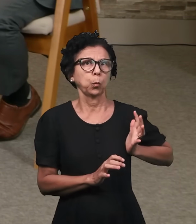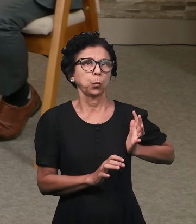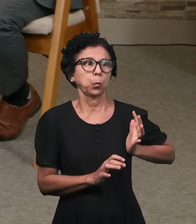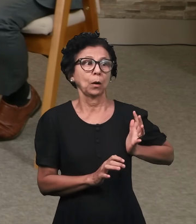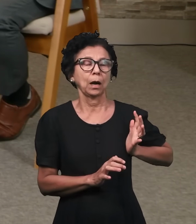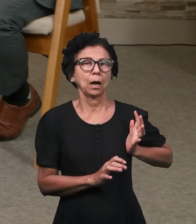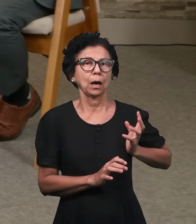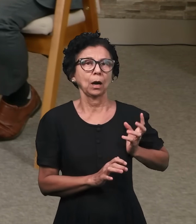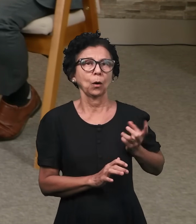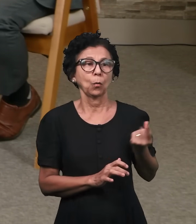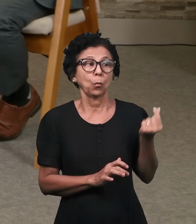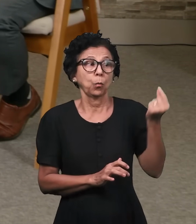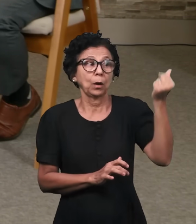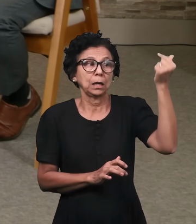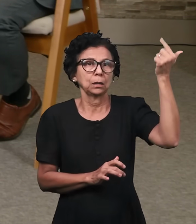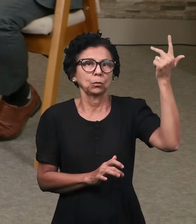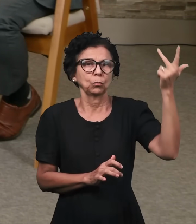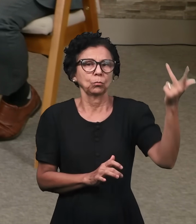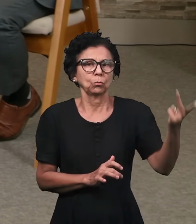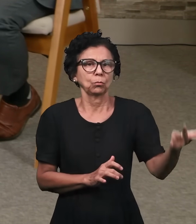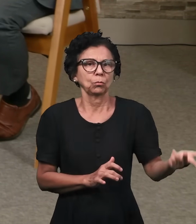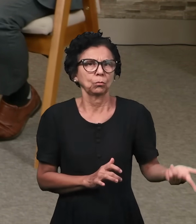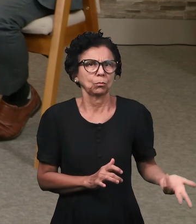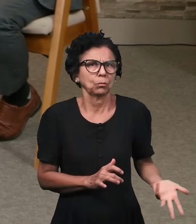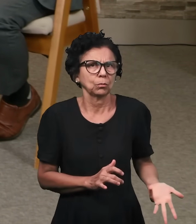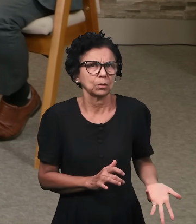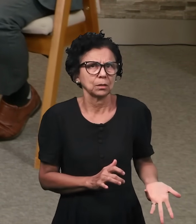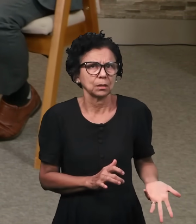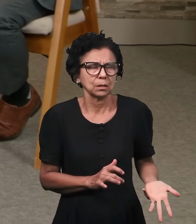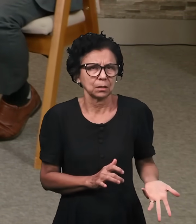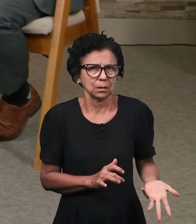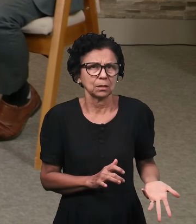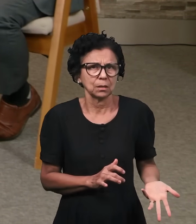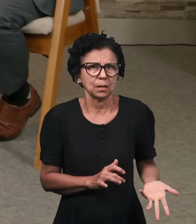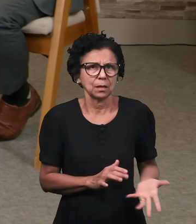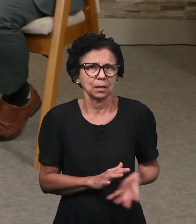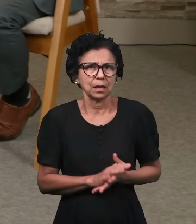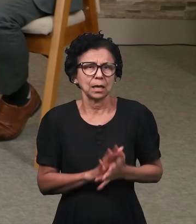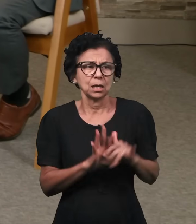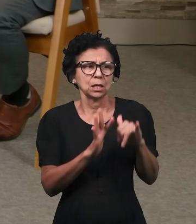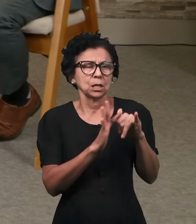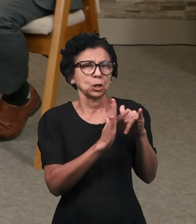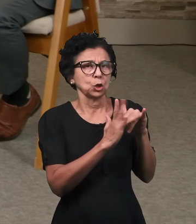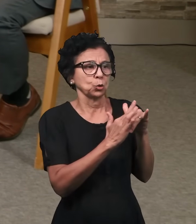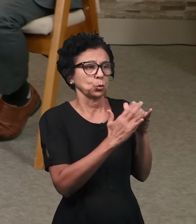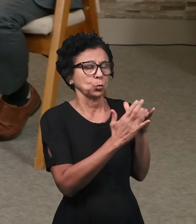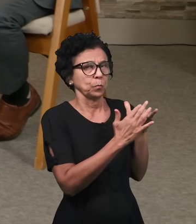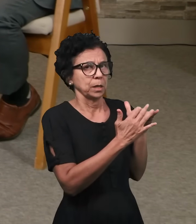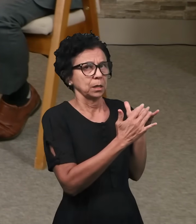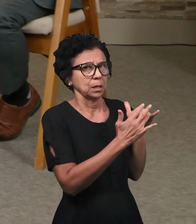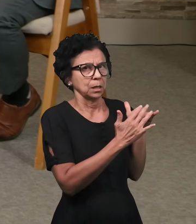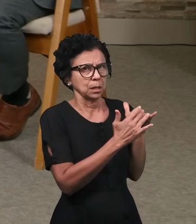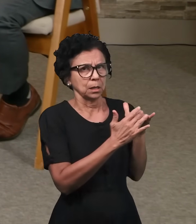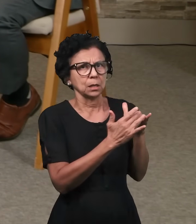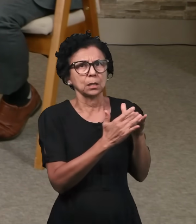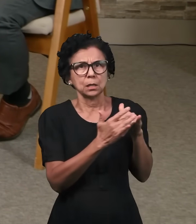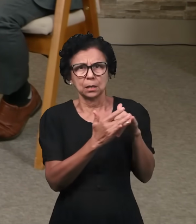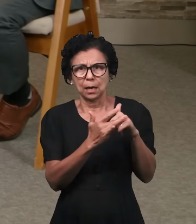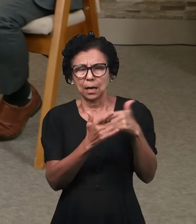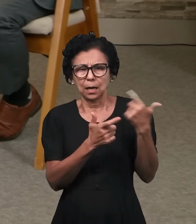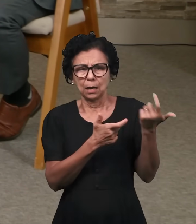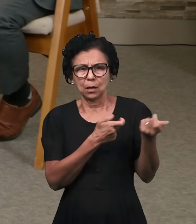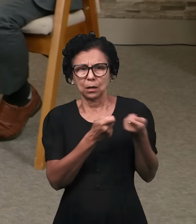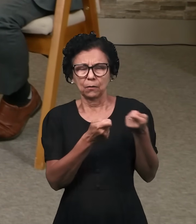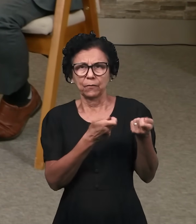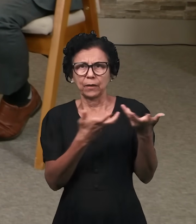São adolescentes que estão seguindo influencers, youtubers, que estão à procura de mansões e